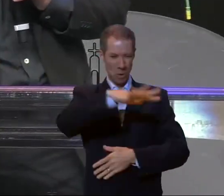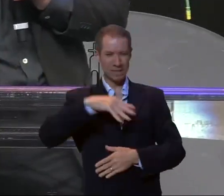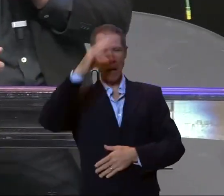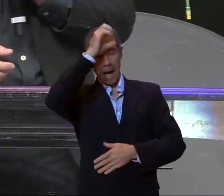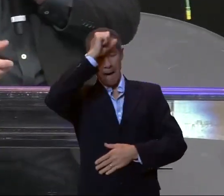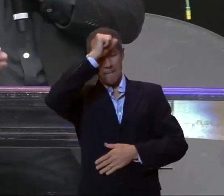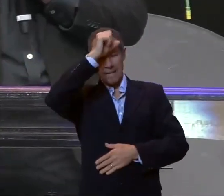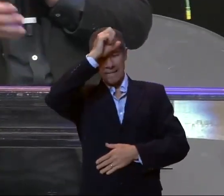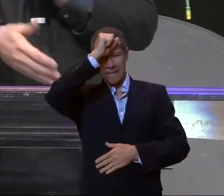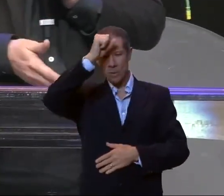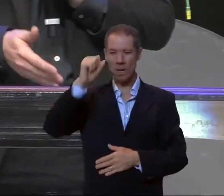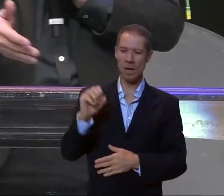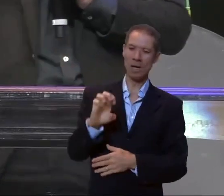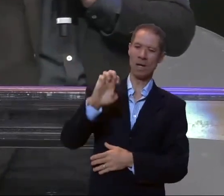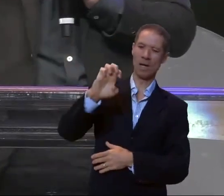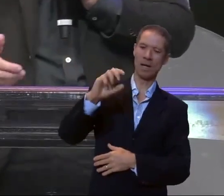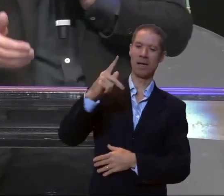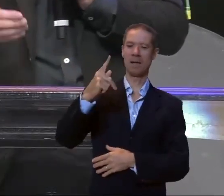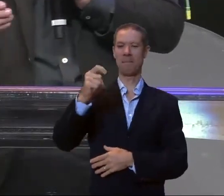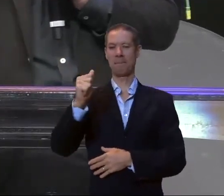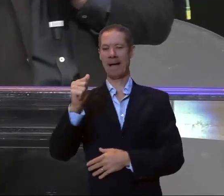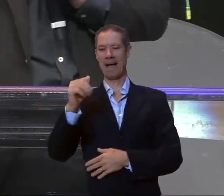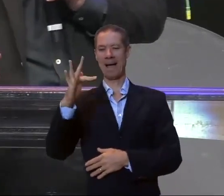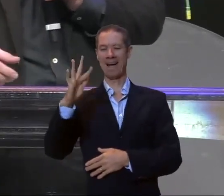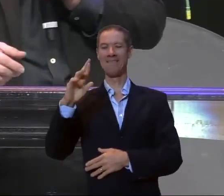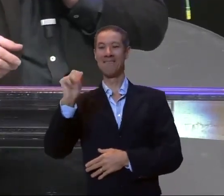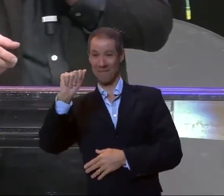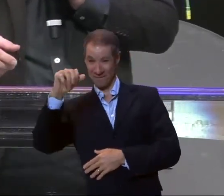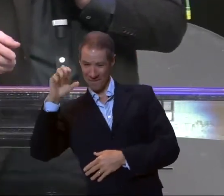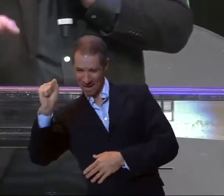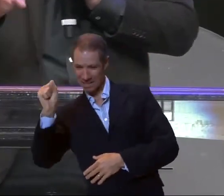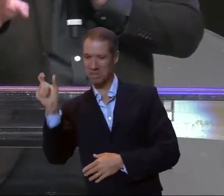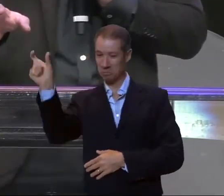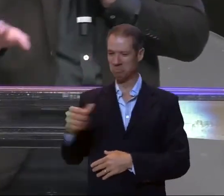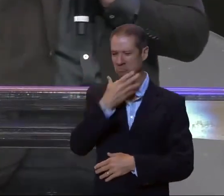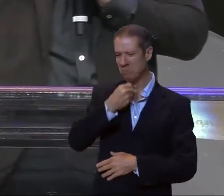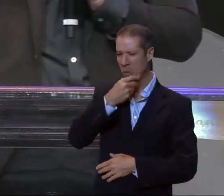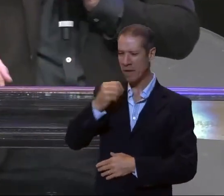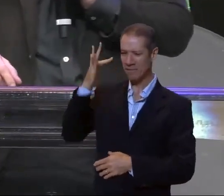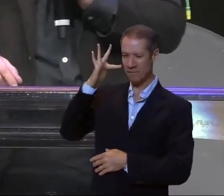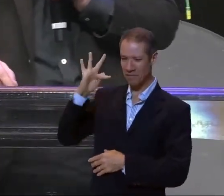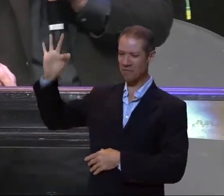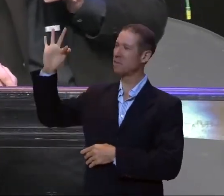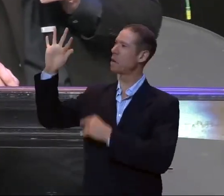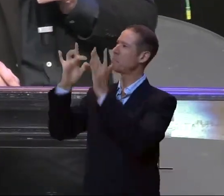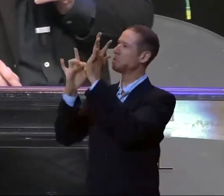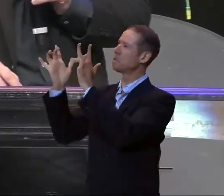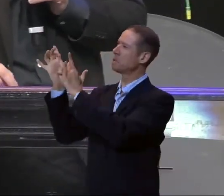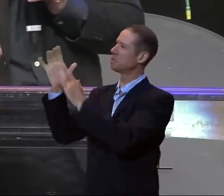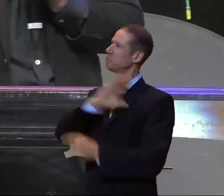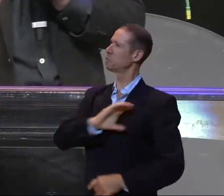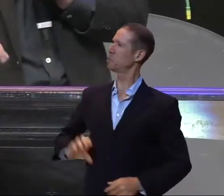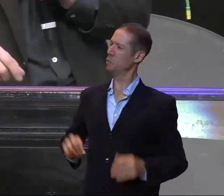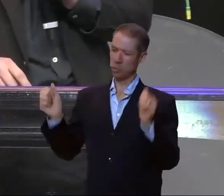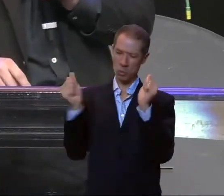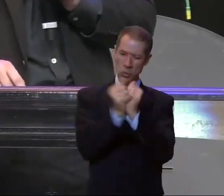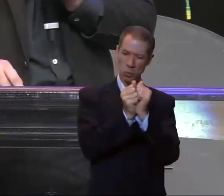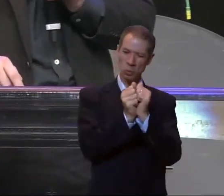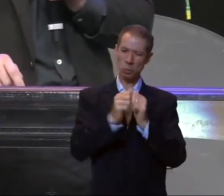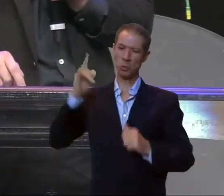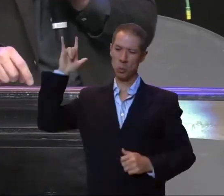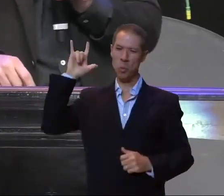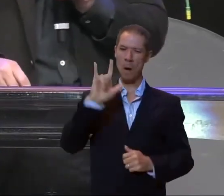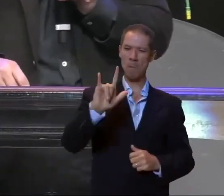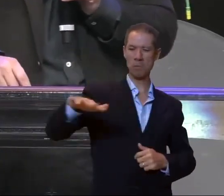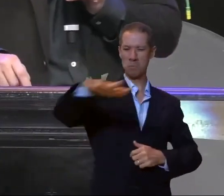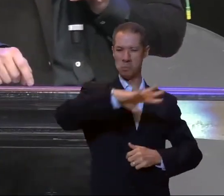de Epáfras, nosso amado cooperador, fiel ministro de Cristo para conosco, que também nos falou do amor que